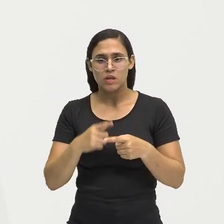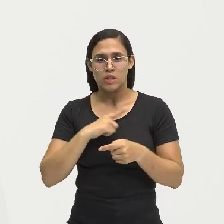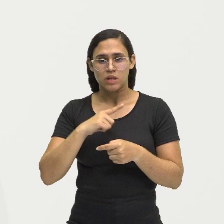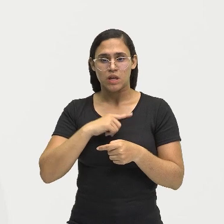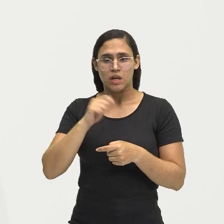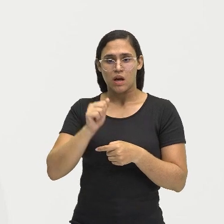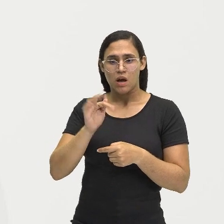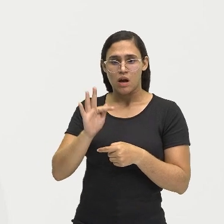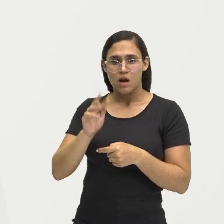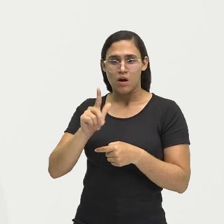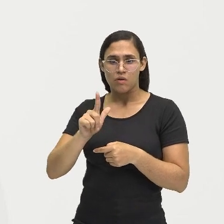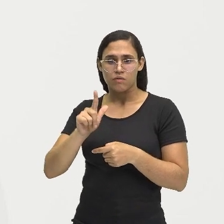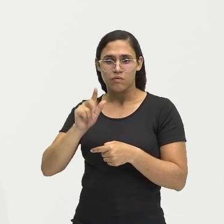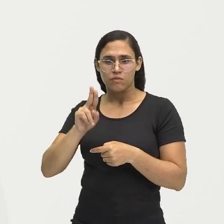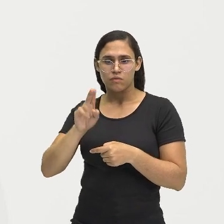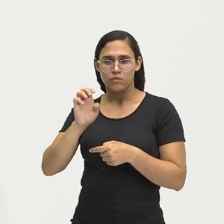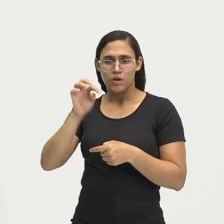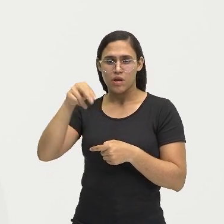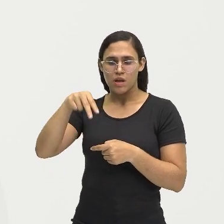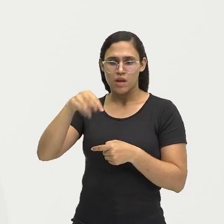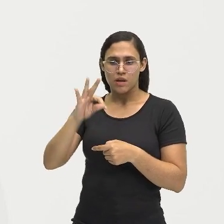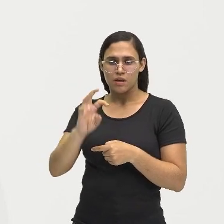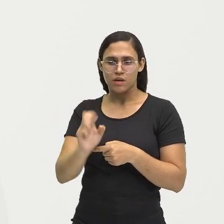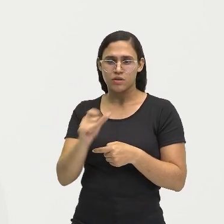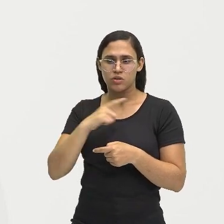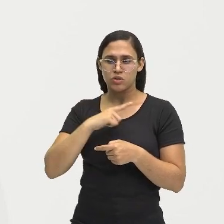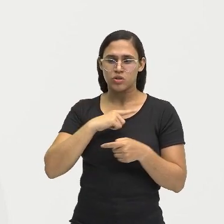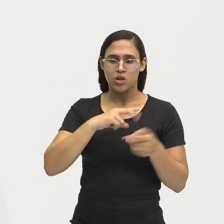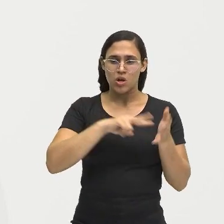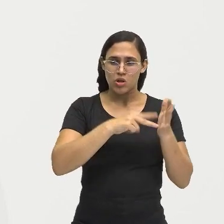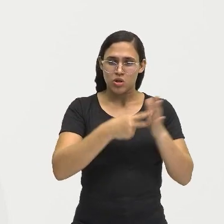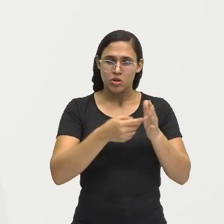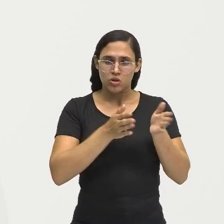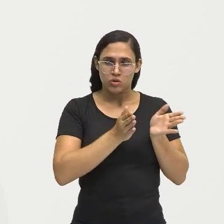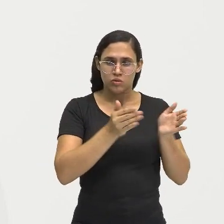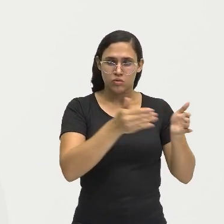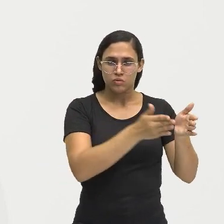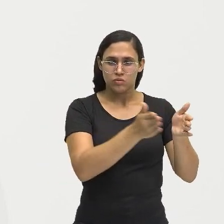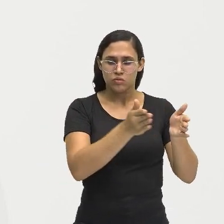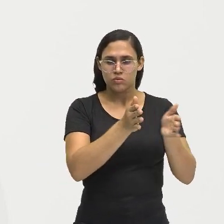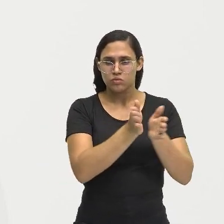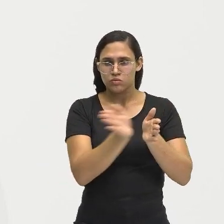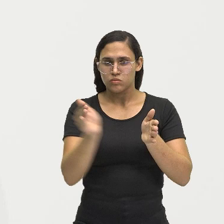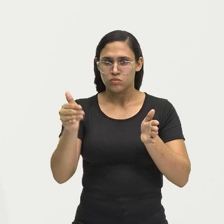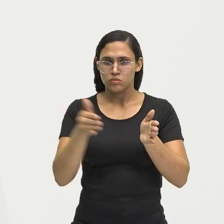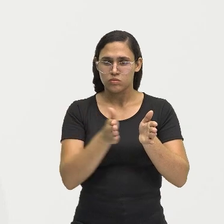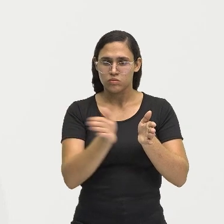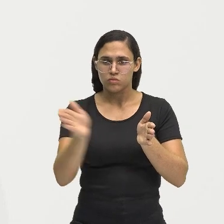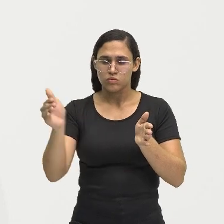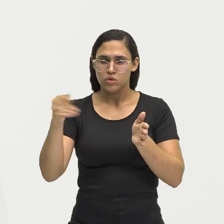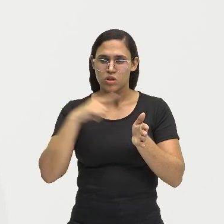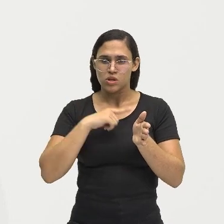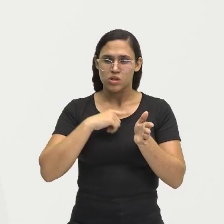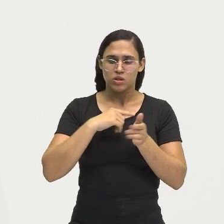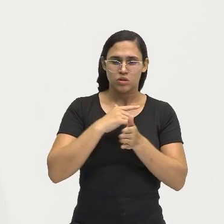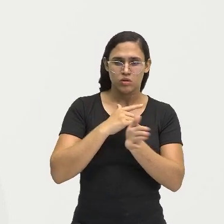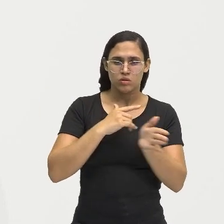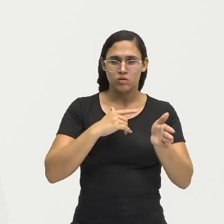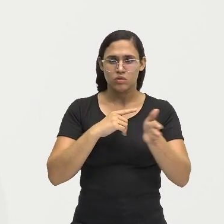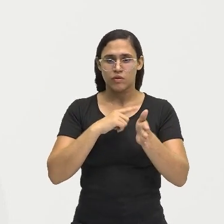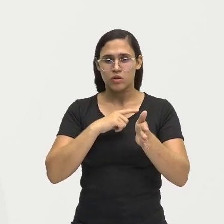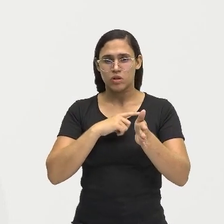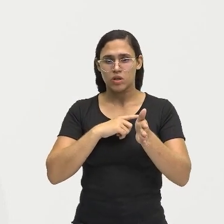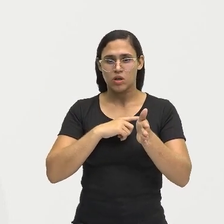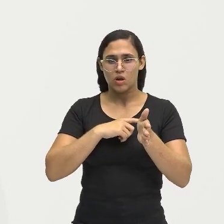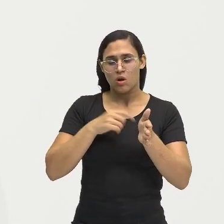imaginem só, 1.100 rios afluentes desaguando no mesmo rio, né, vai alimentar aí o Rio